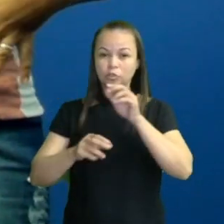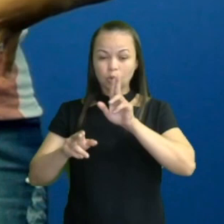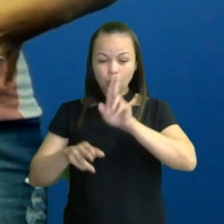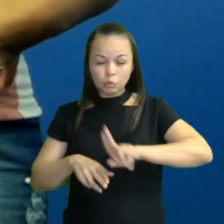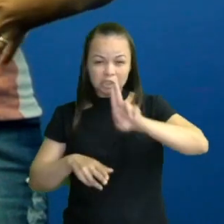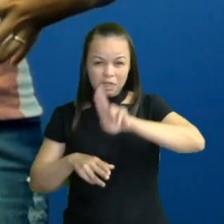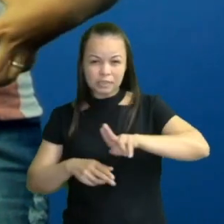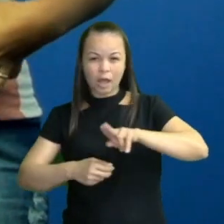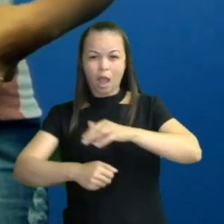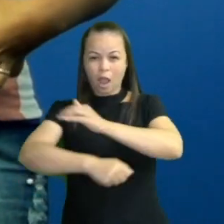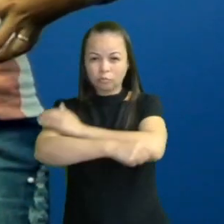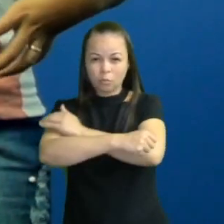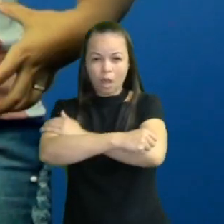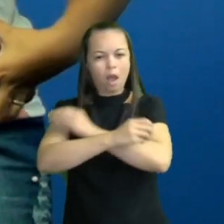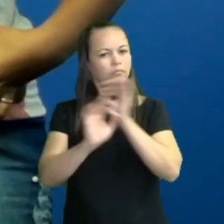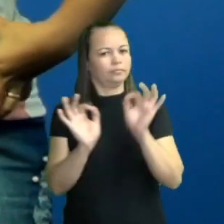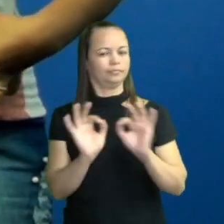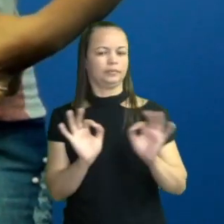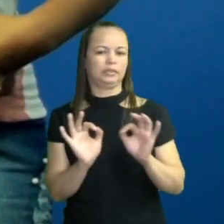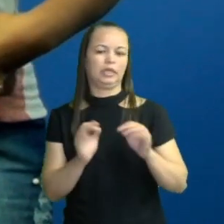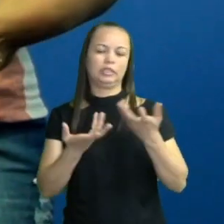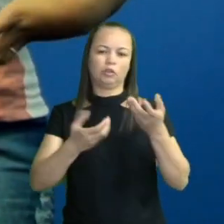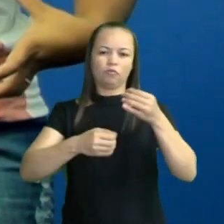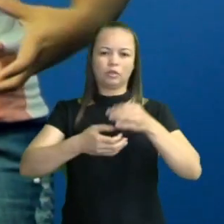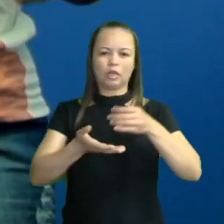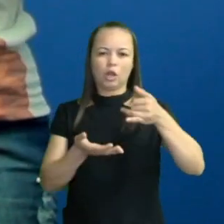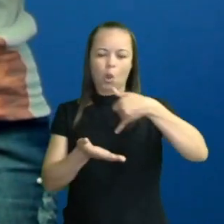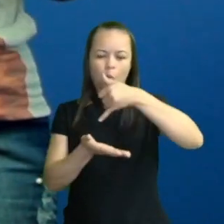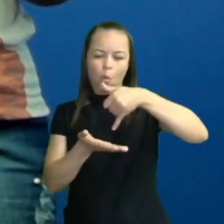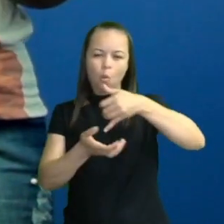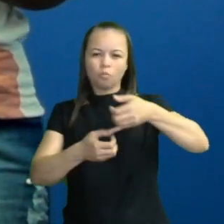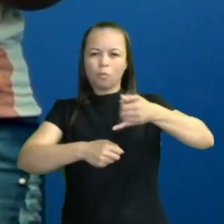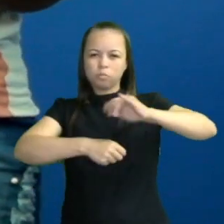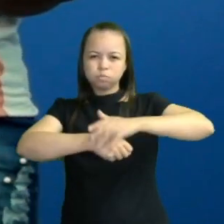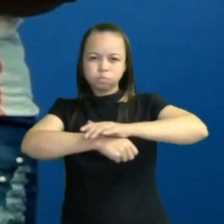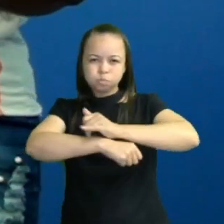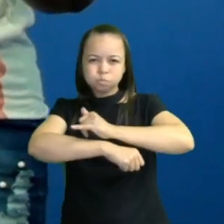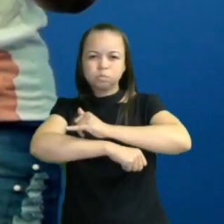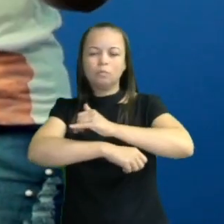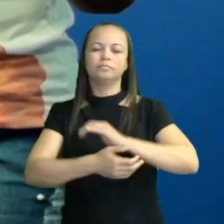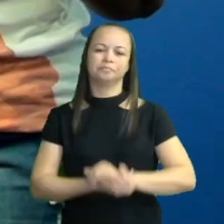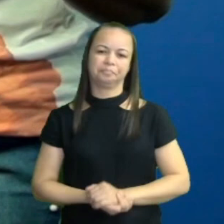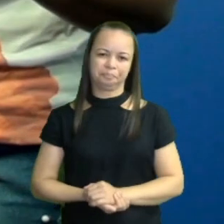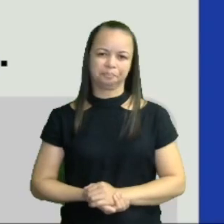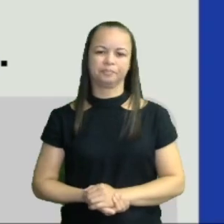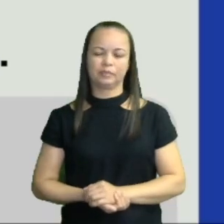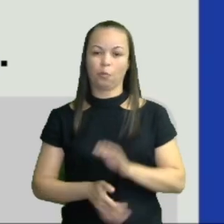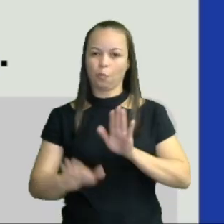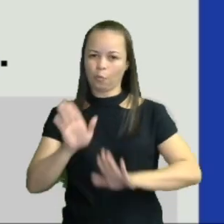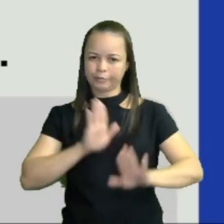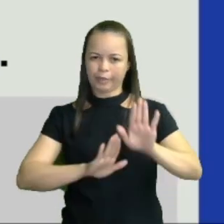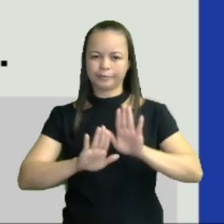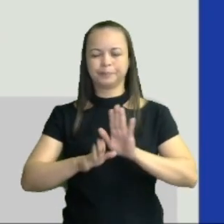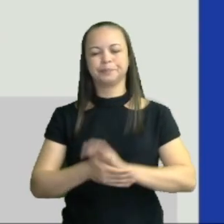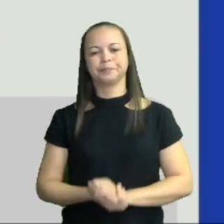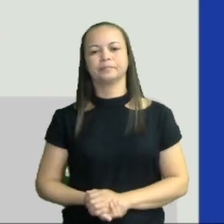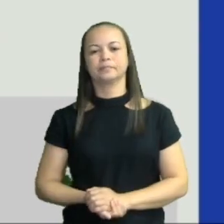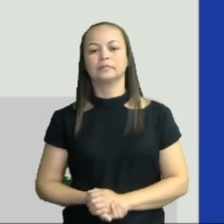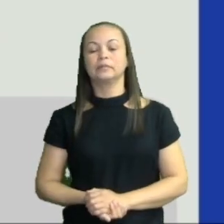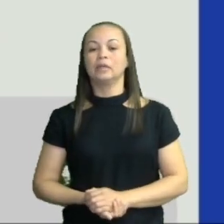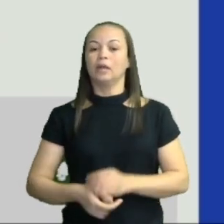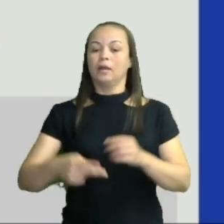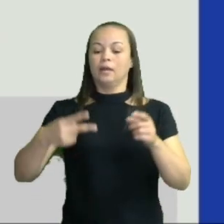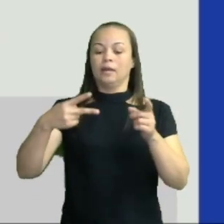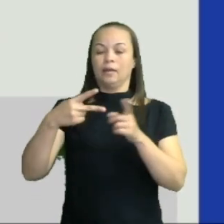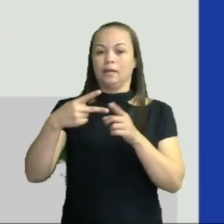tá? Então, essa parte que ele guarda fica em forma de gordura. Isso mesmo. Então, cuidado, tá bom? Existem